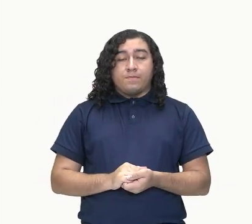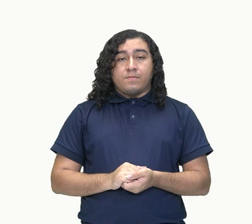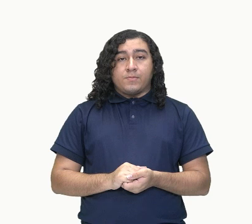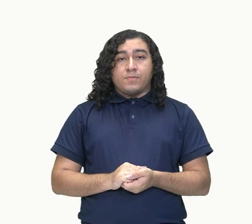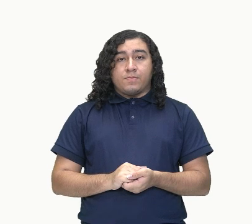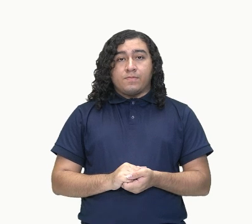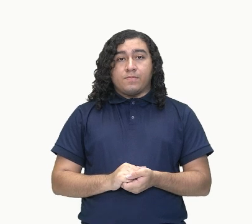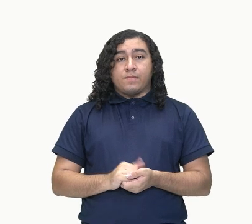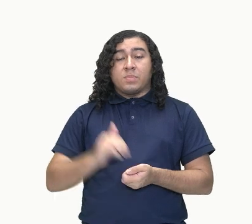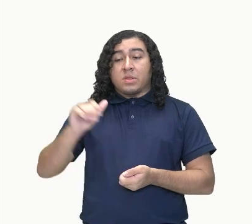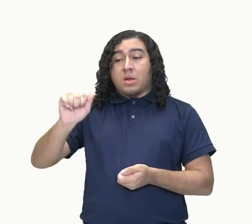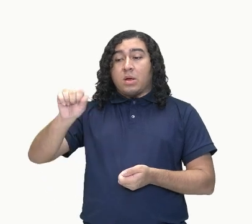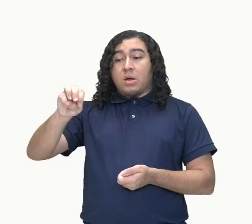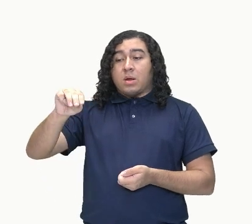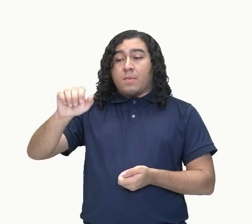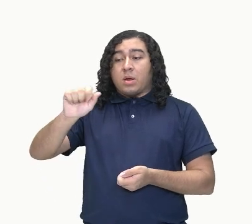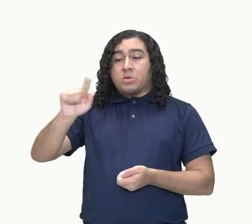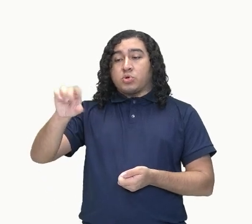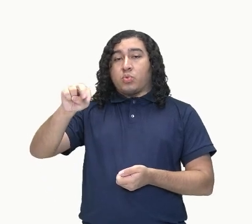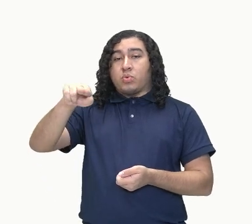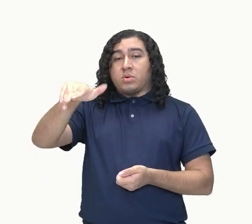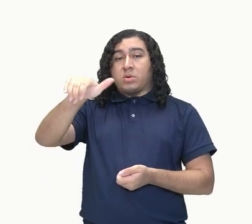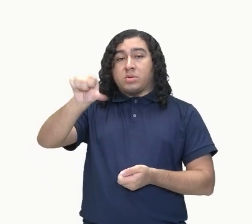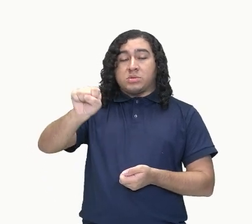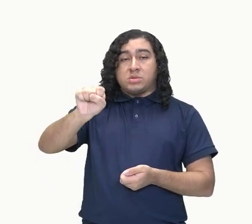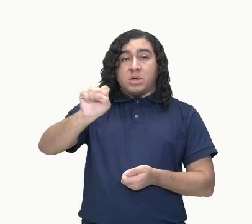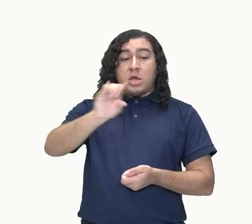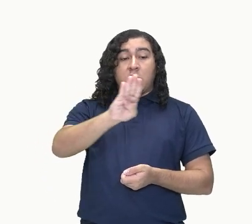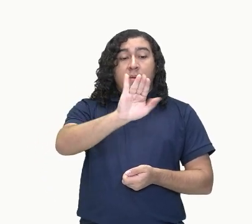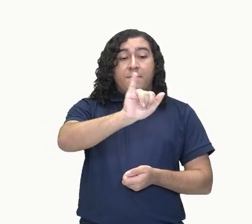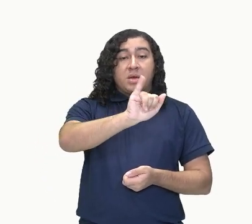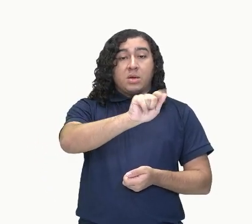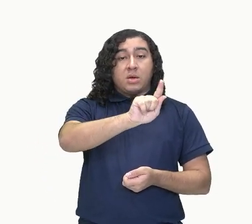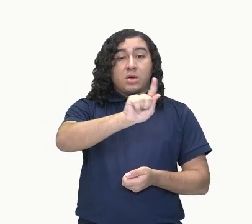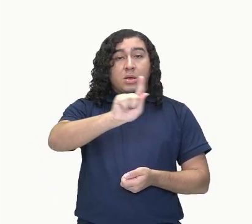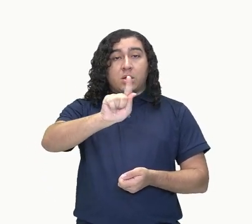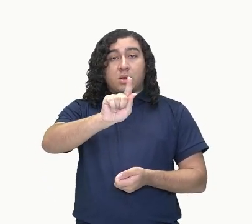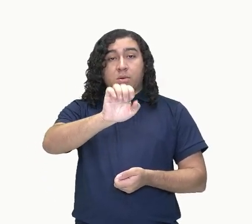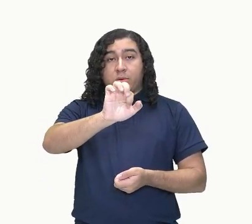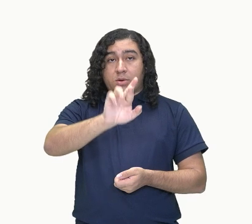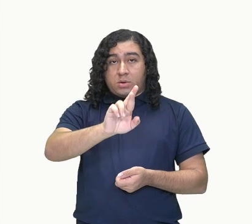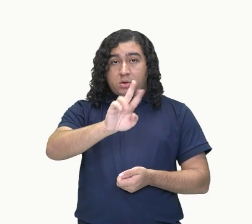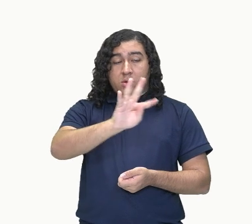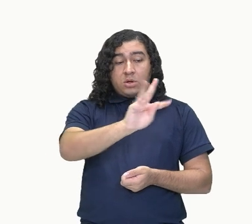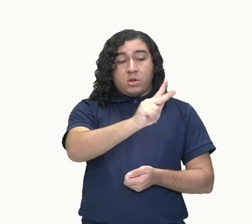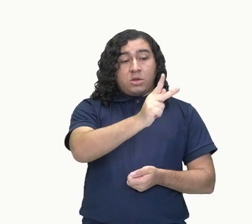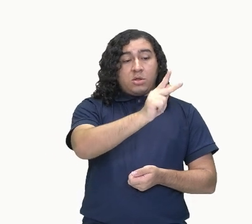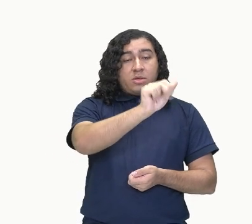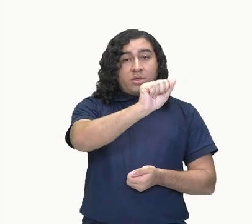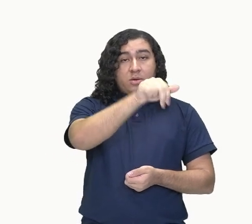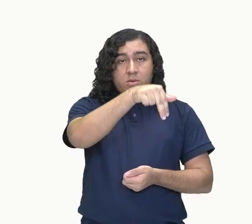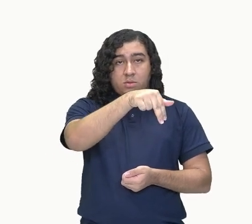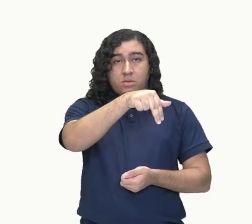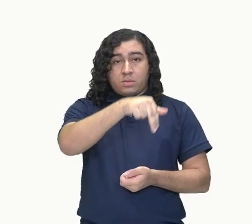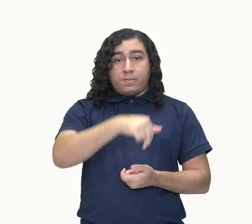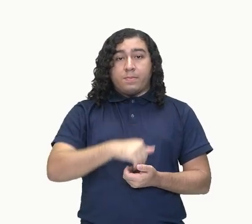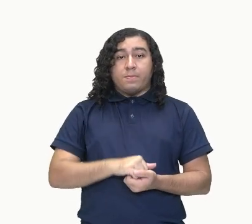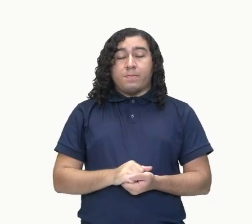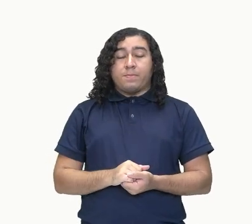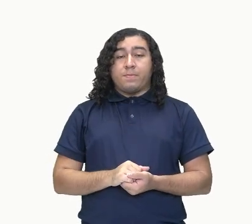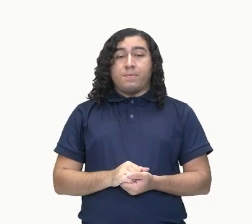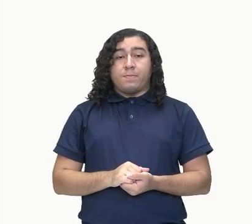Amazonas is bigger than Pará. Amazonas is bigger